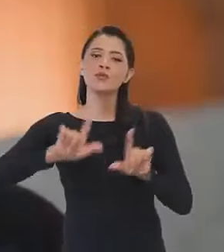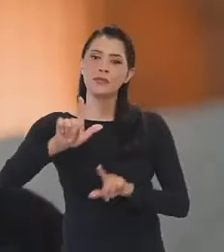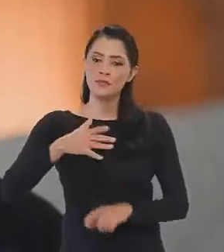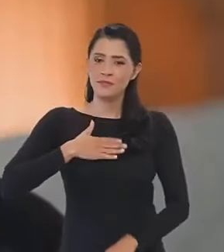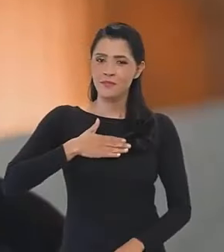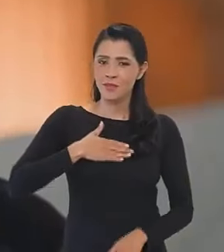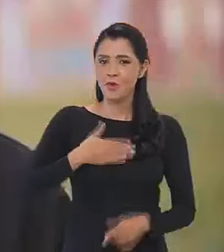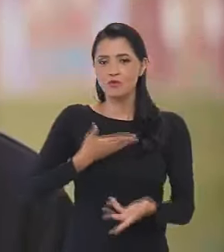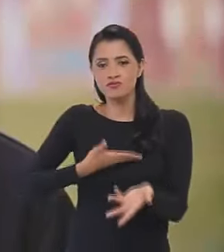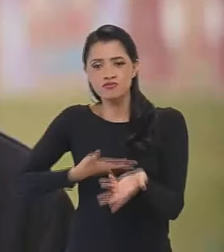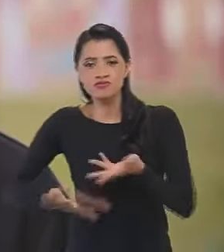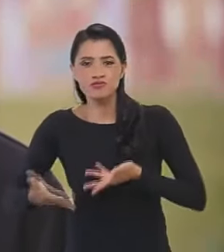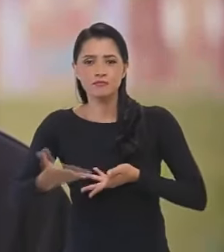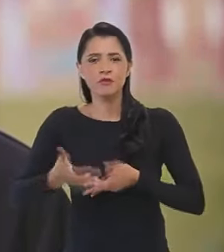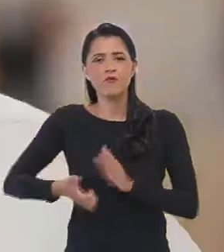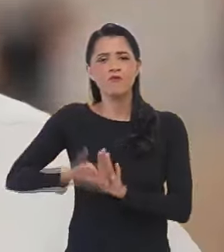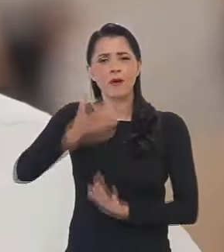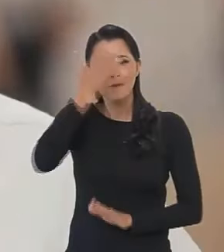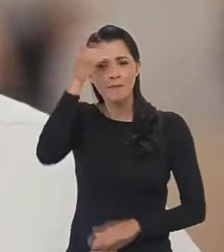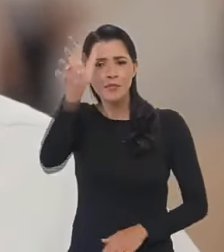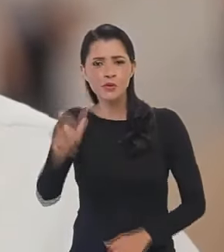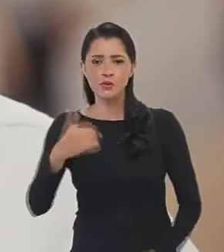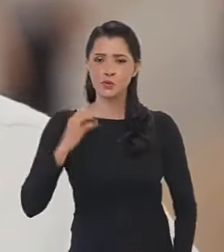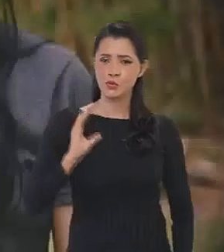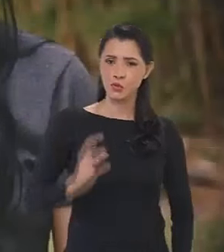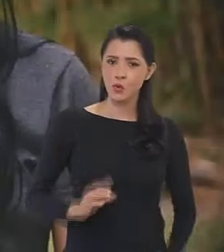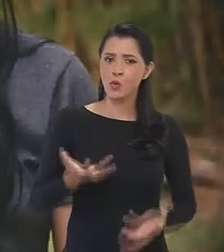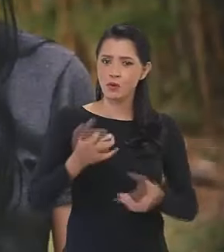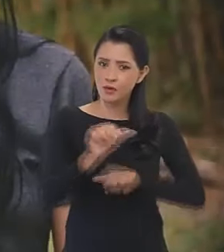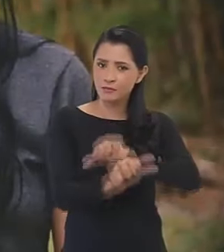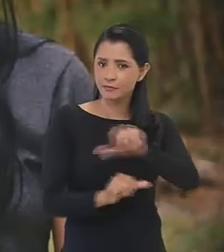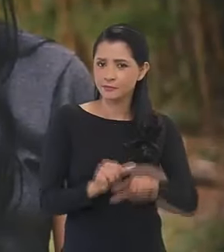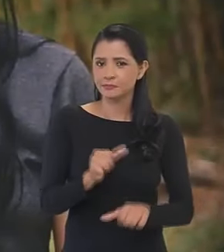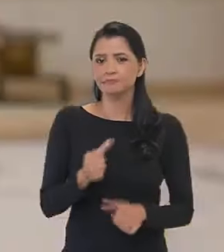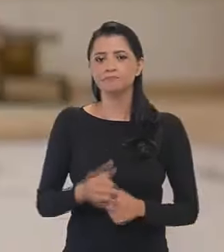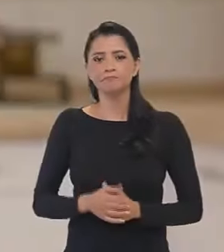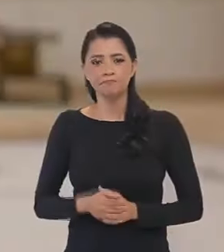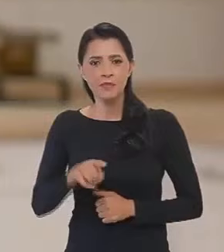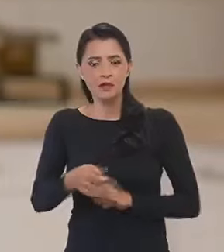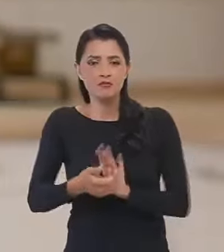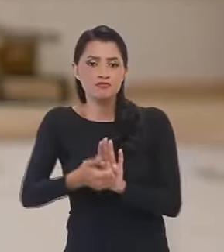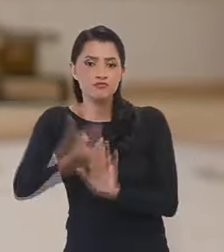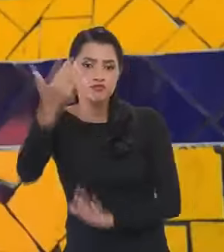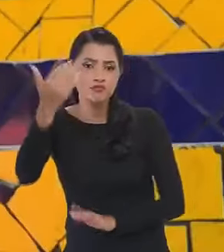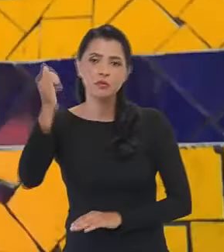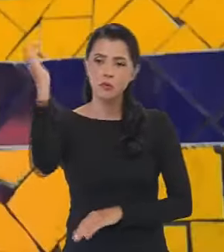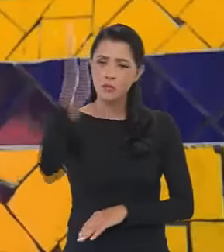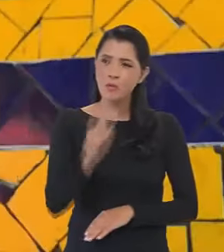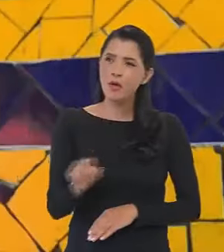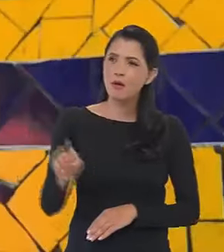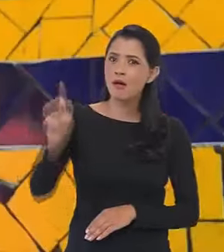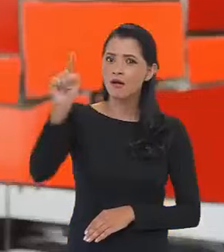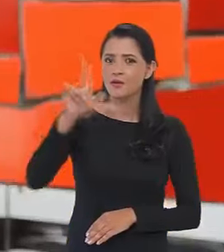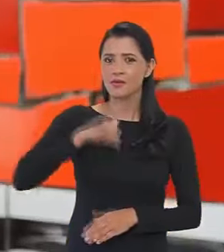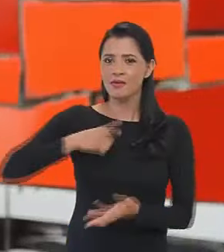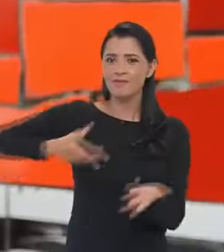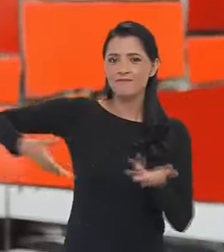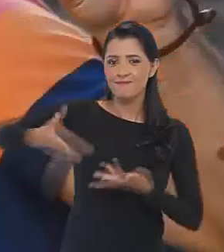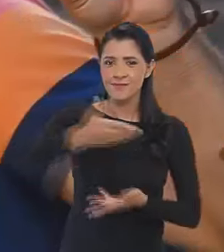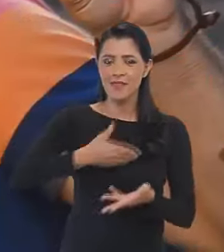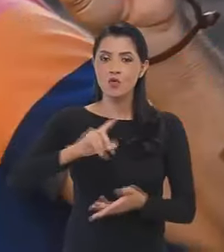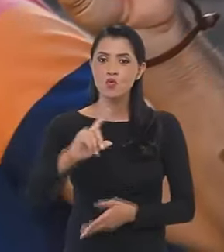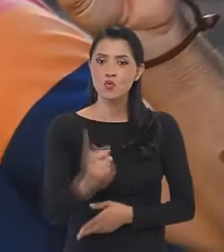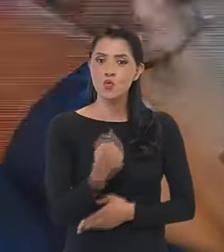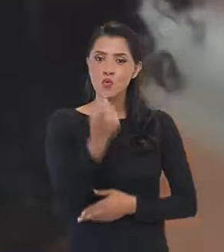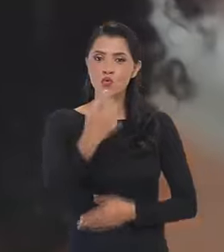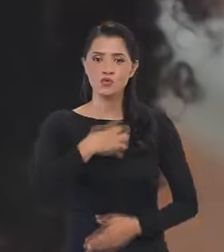meu e compartilhar com os milhões de cidadãos que anseiam por mudanças ele é plural na brasilidade que o cerca